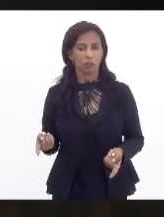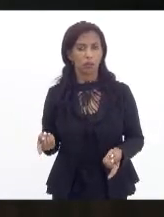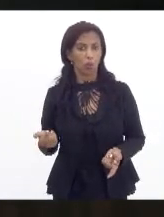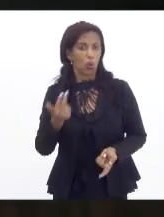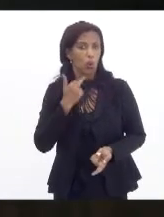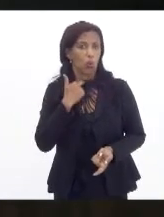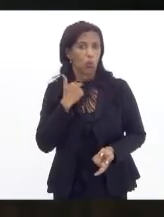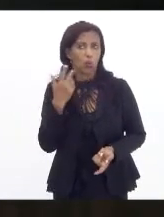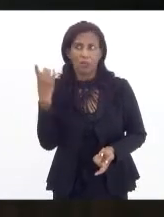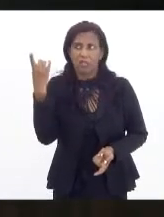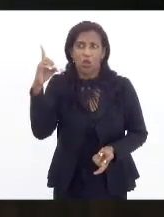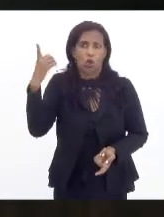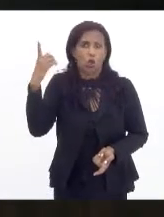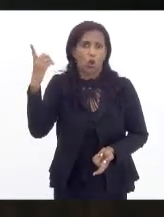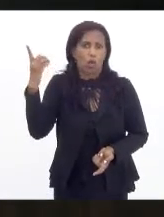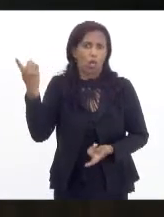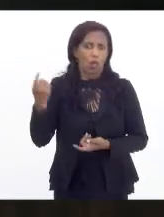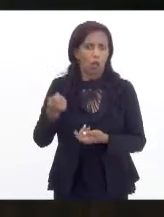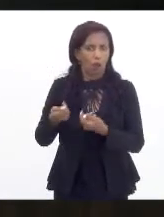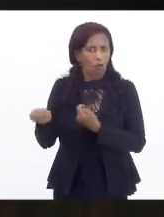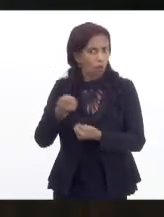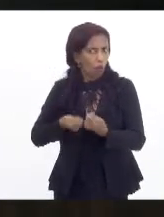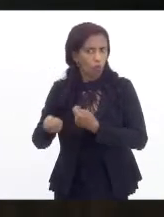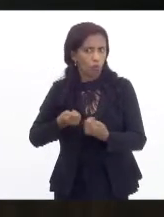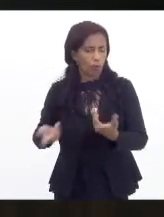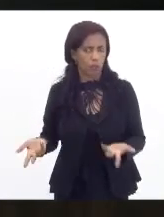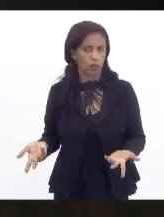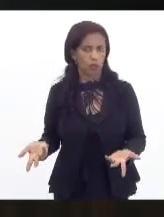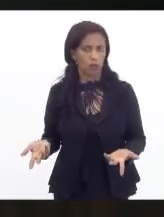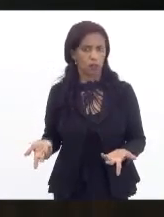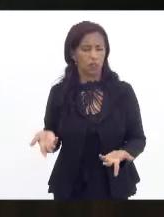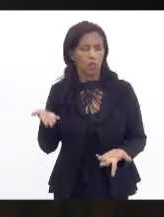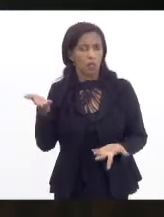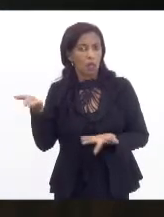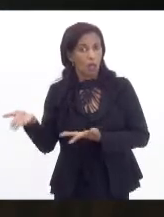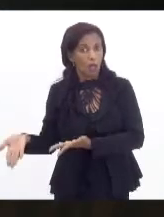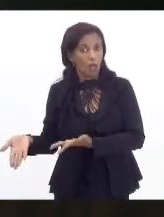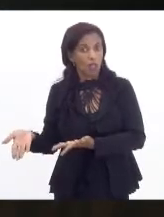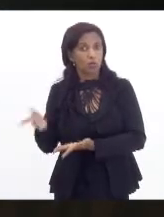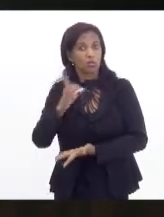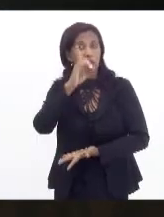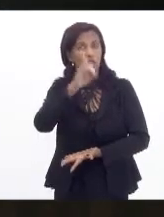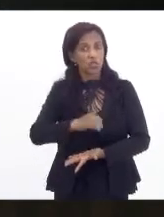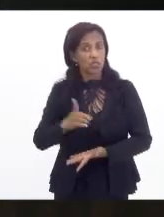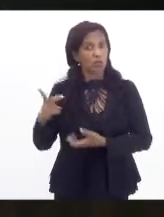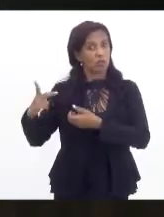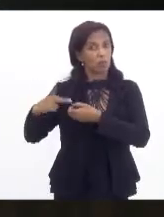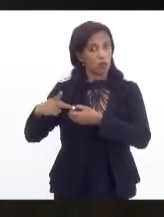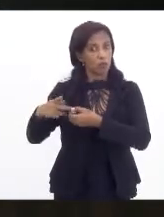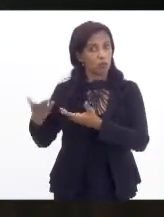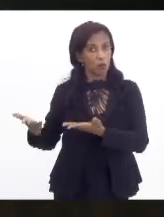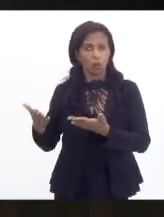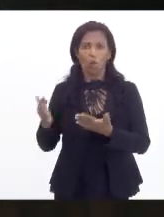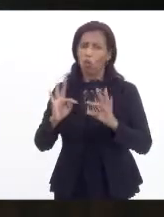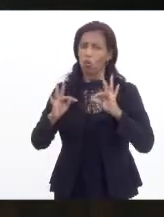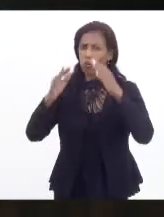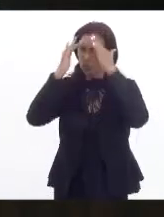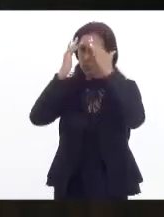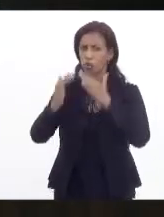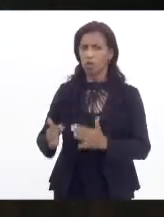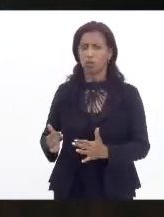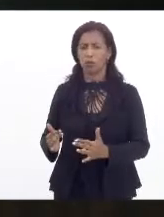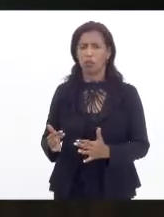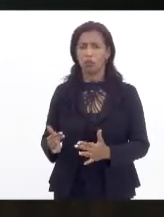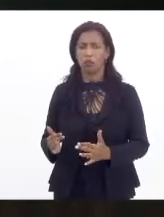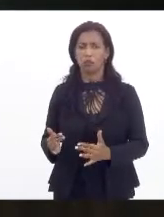dá para dolarizar toda a economia. E é isso que a direção da Petrobras faz e hoje, com todo respeito,